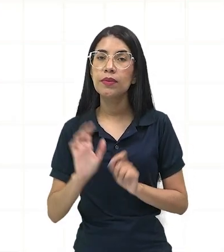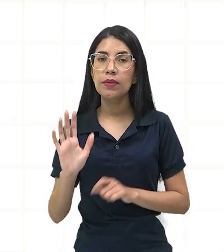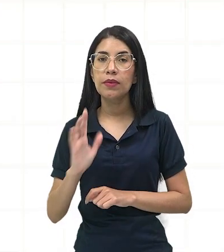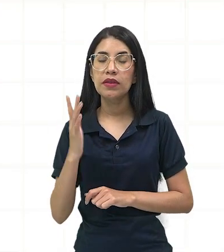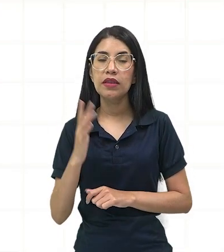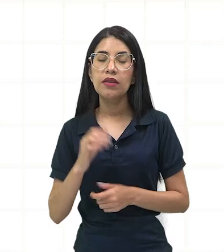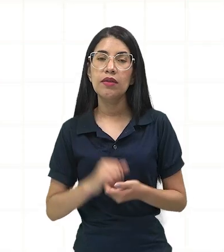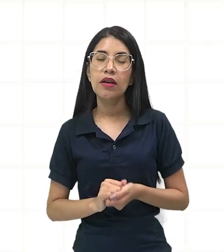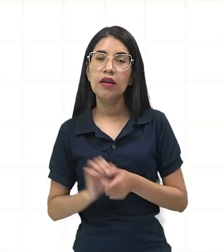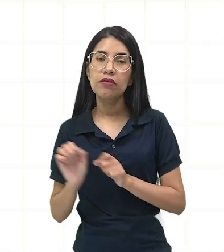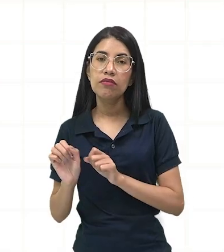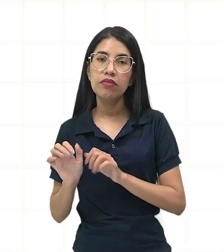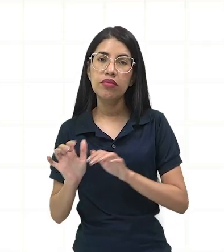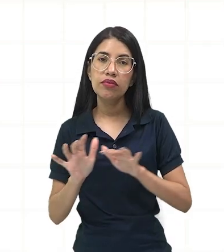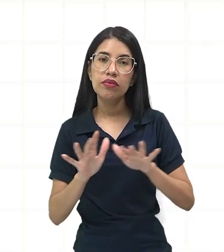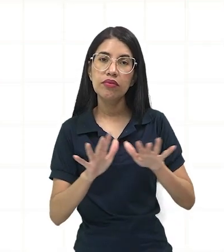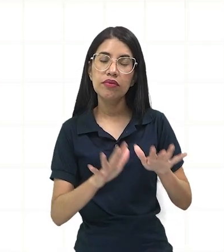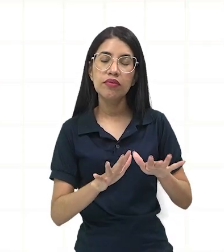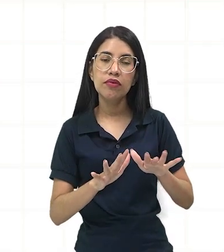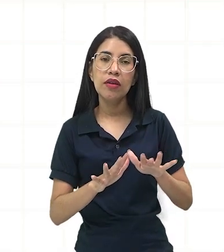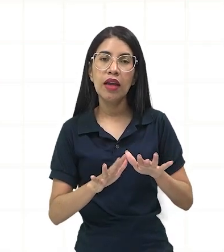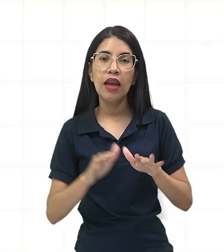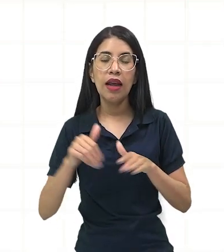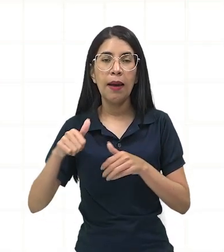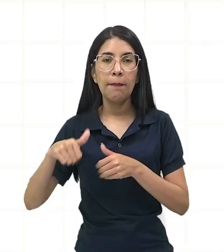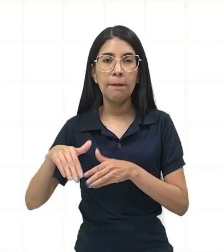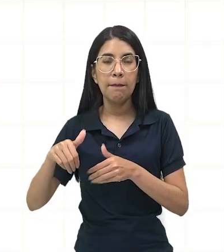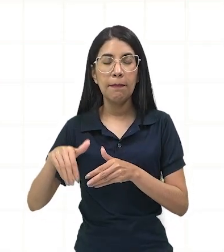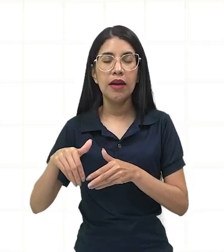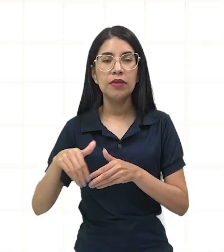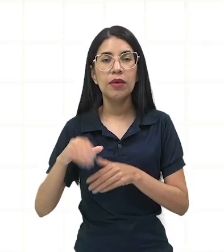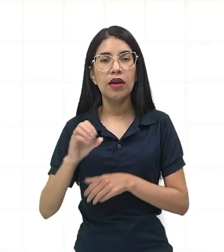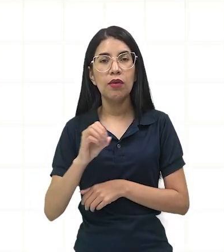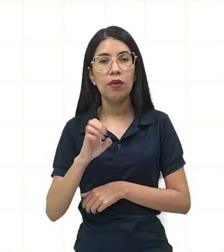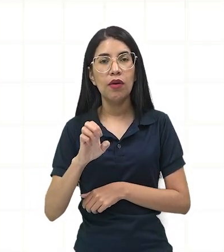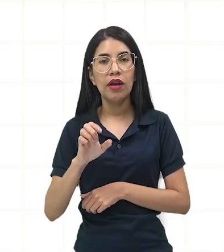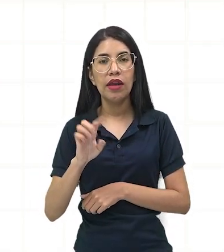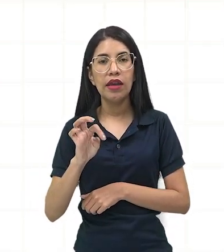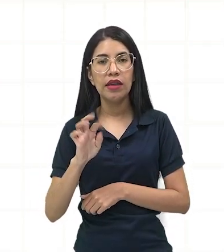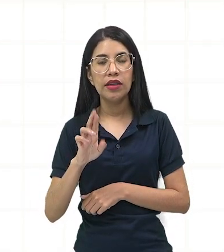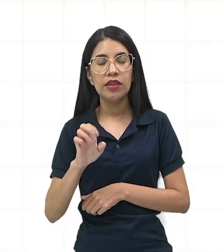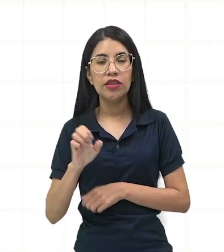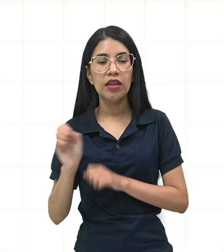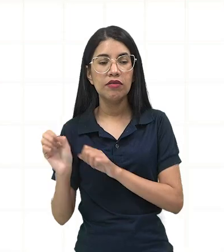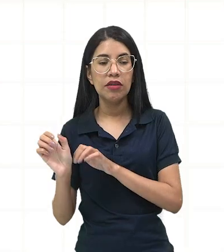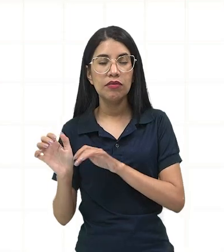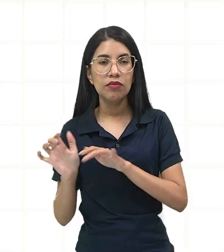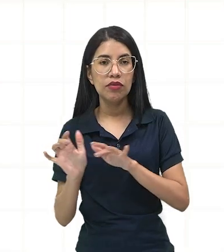movimento é chamado de marcha para o oeste, né? Justamente essa direção que eles seguiram,